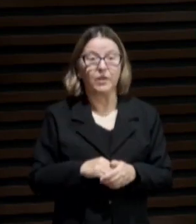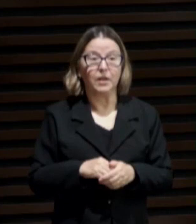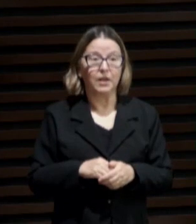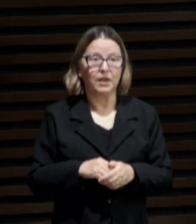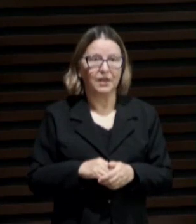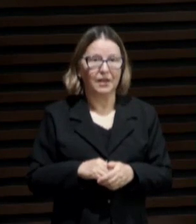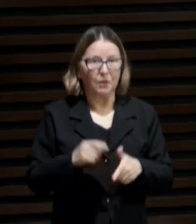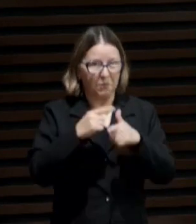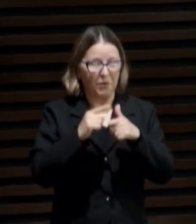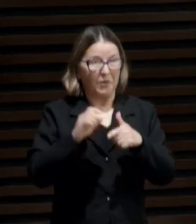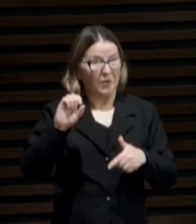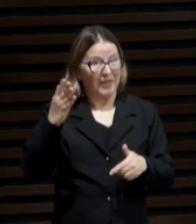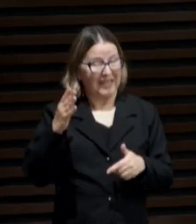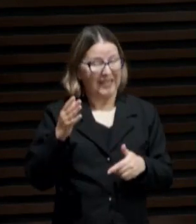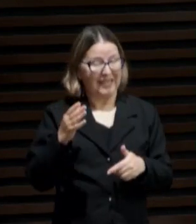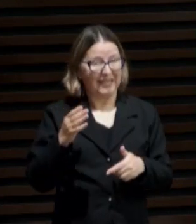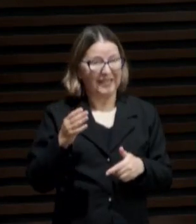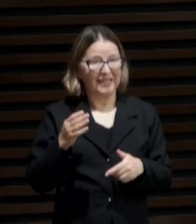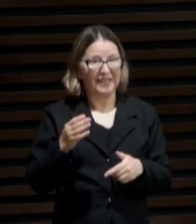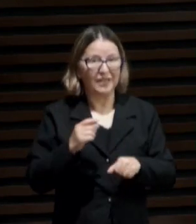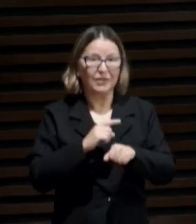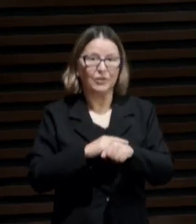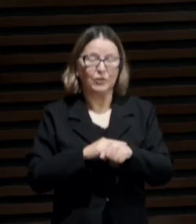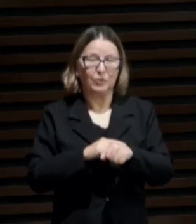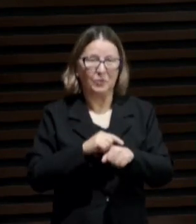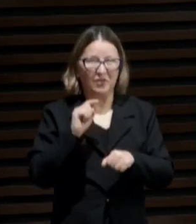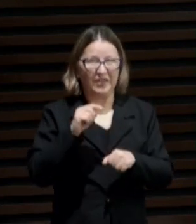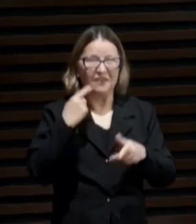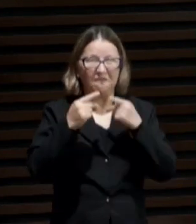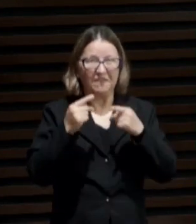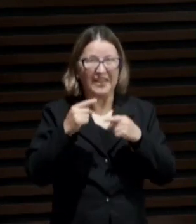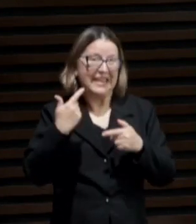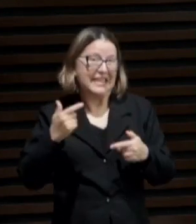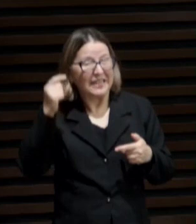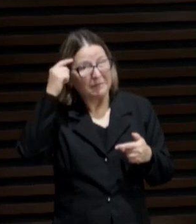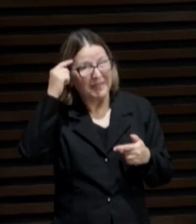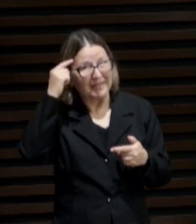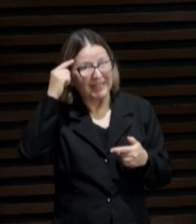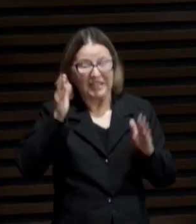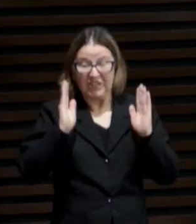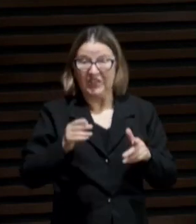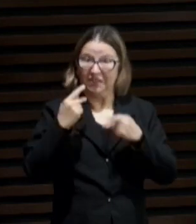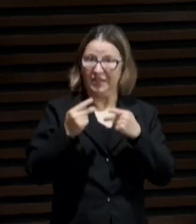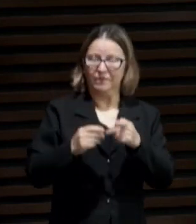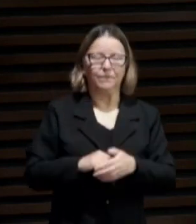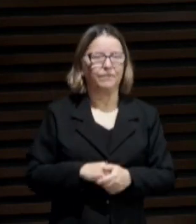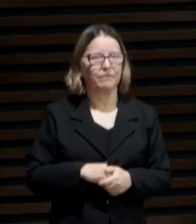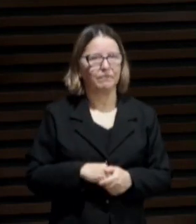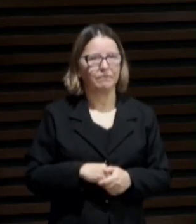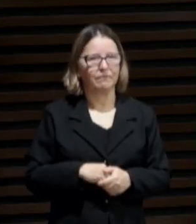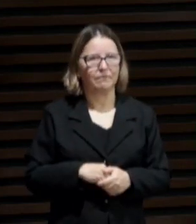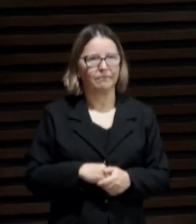mas tem jeito? Tem, a língua passa diante do pensamento. Às vezes o sujeito nem pensou no negócio, ele já fala.